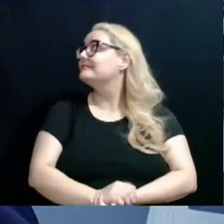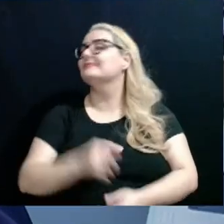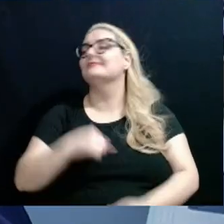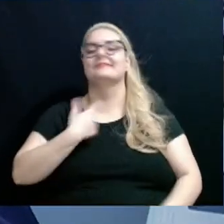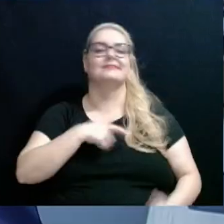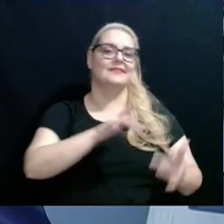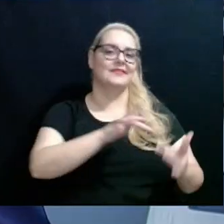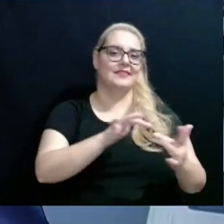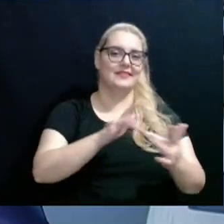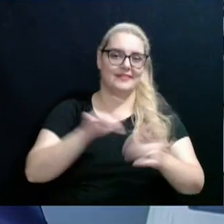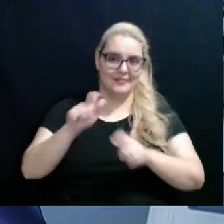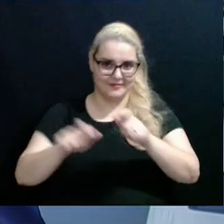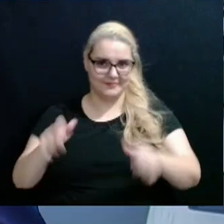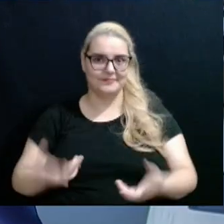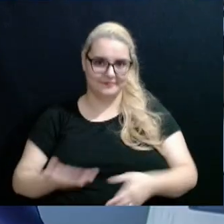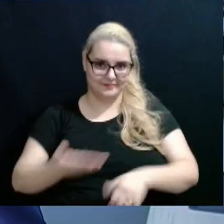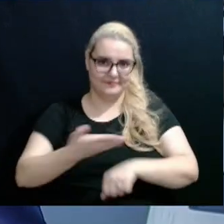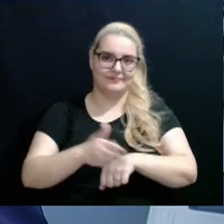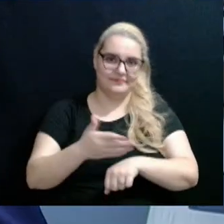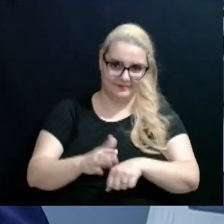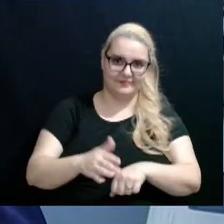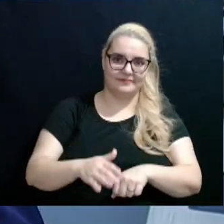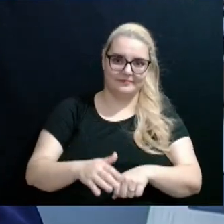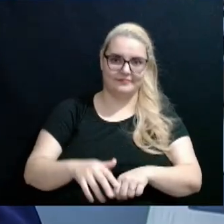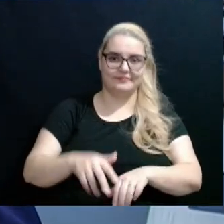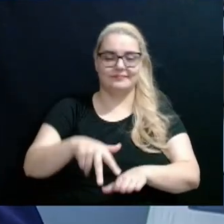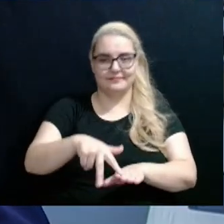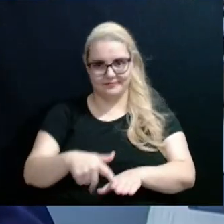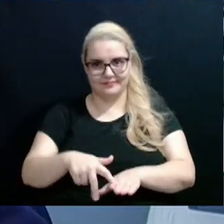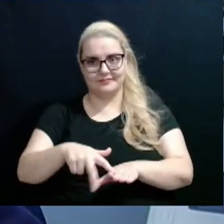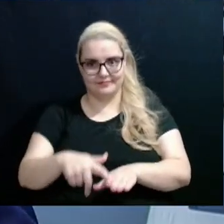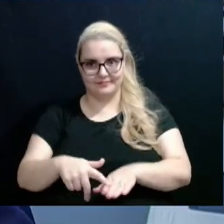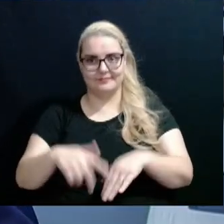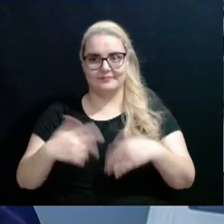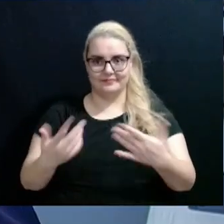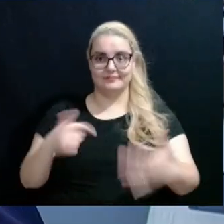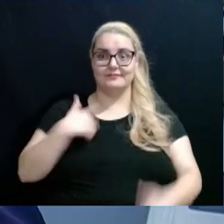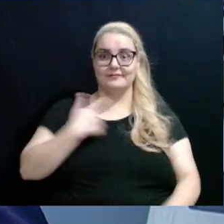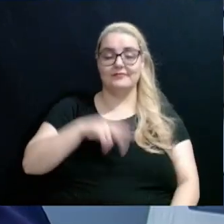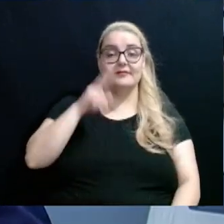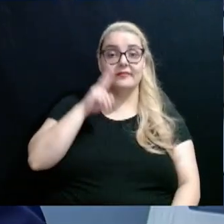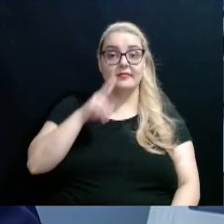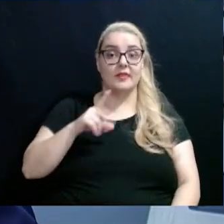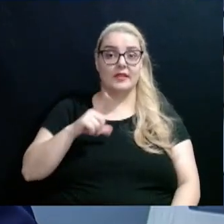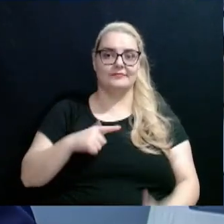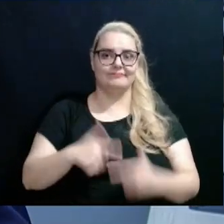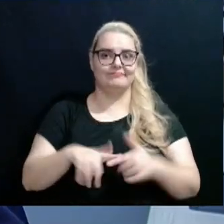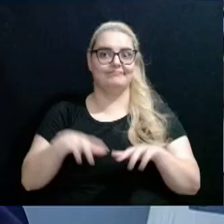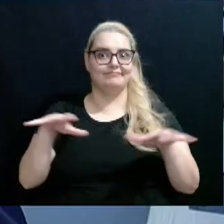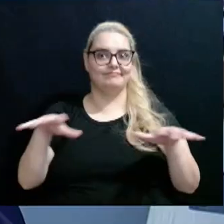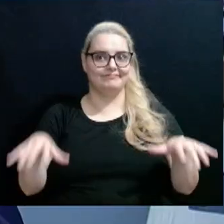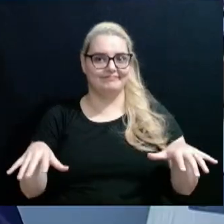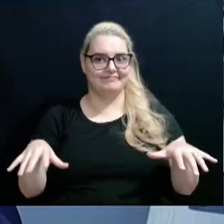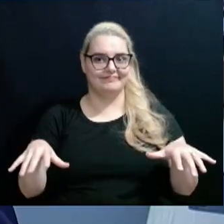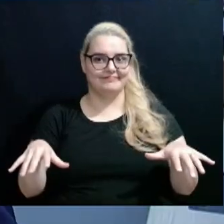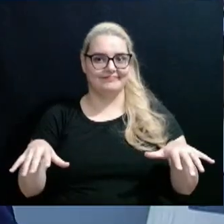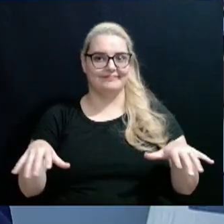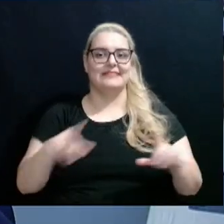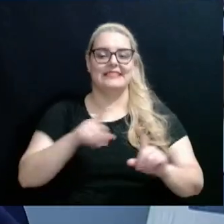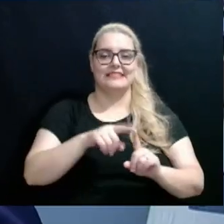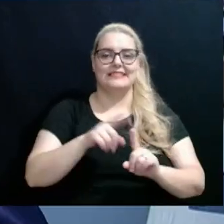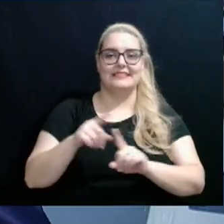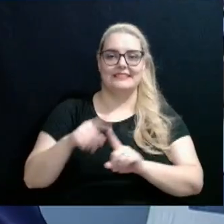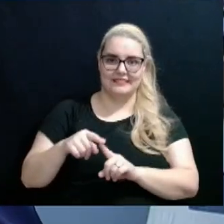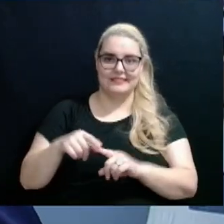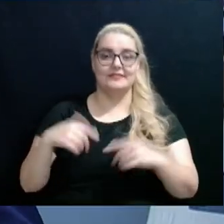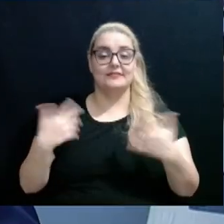essas pessoas que praticam essa questão dos skate, né? E a gente vê que há uma divisão dessas modalidades, né? Então